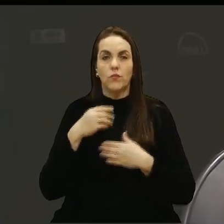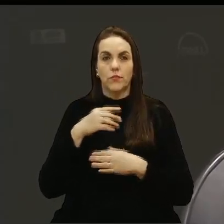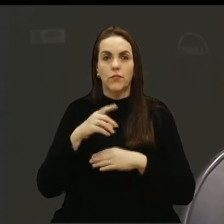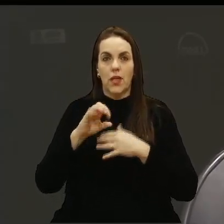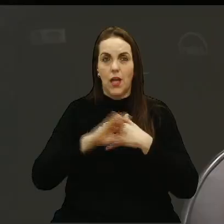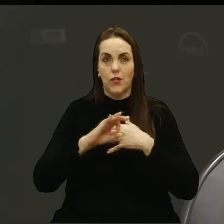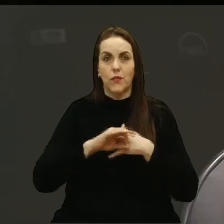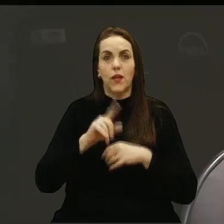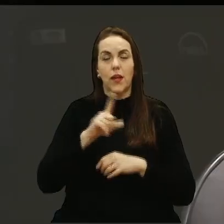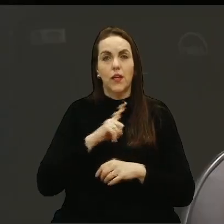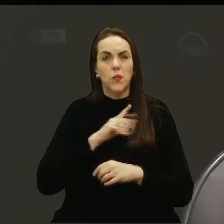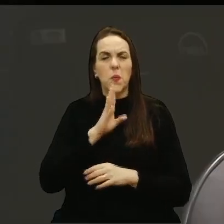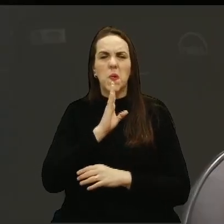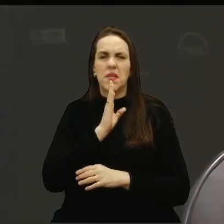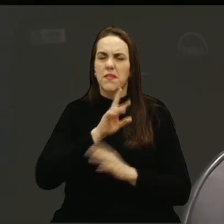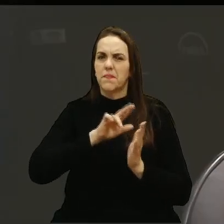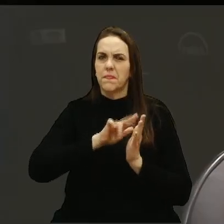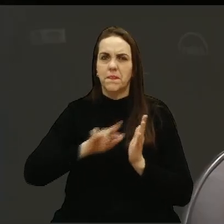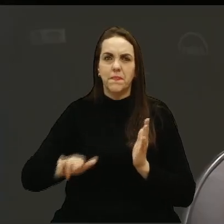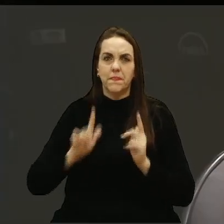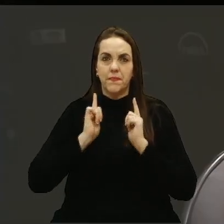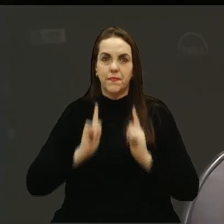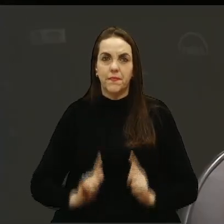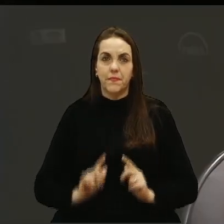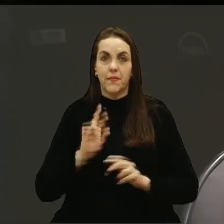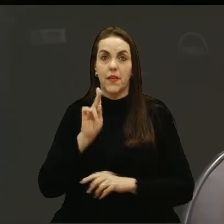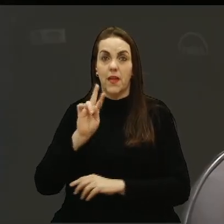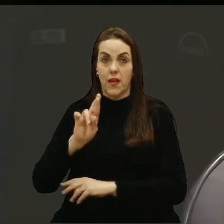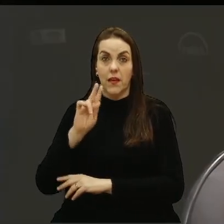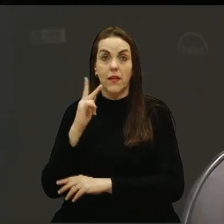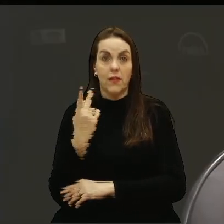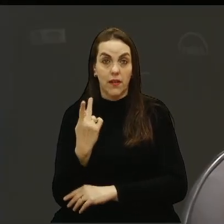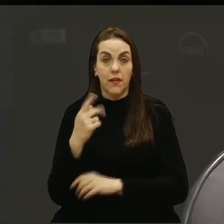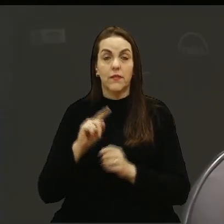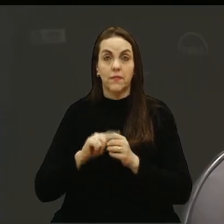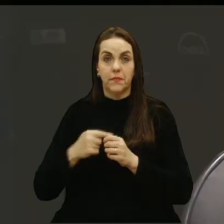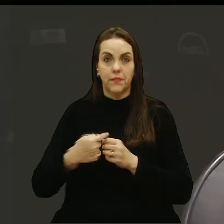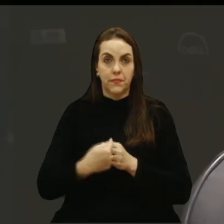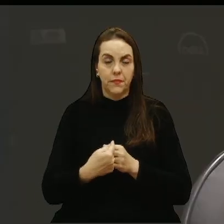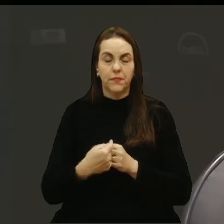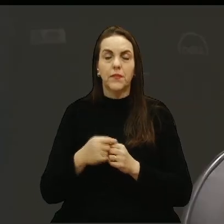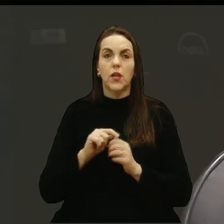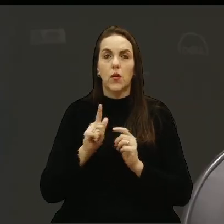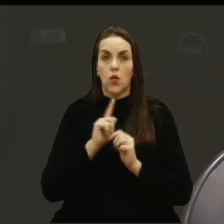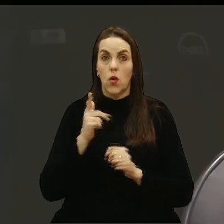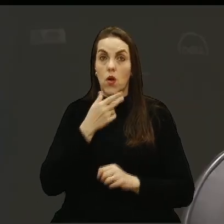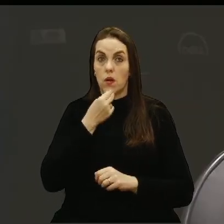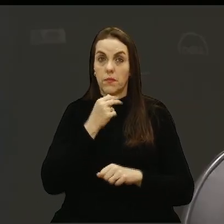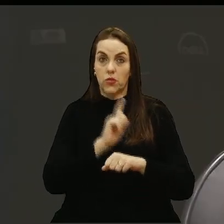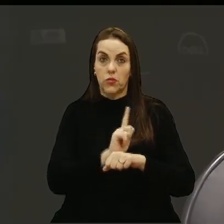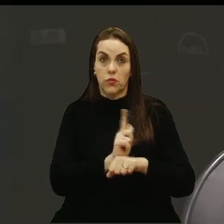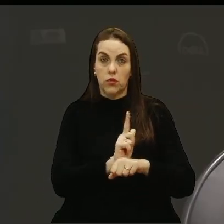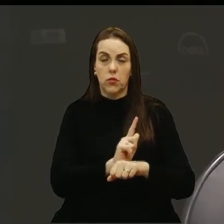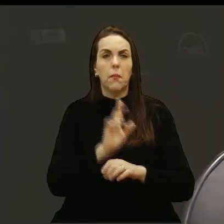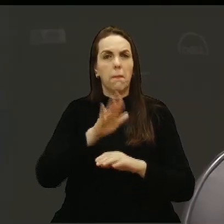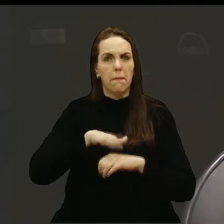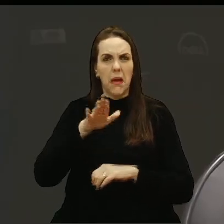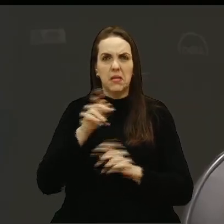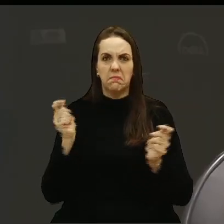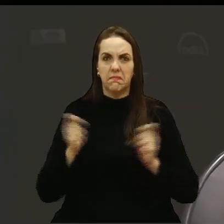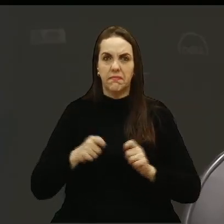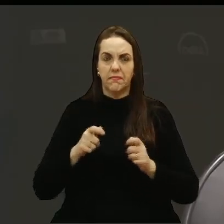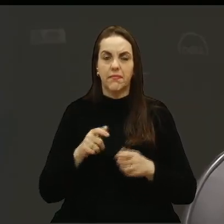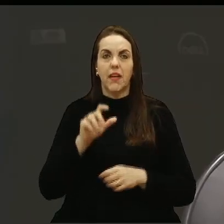diversas equipes de gestão de recursos humanos na nossa cidade e um dos gestores mais competentes que eu conheci é Alexandre